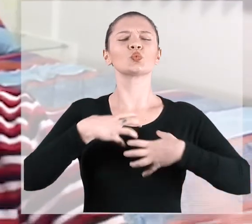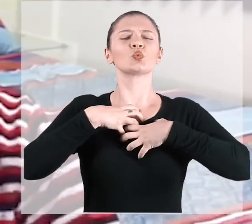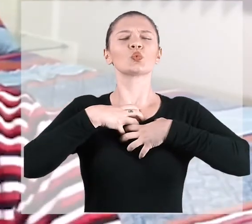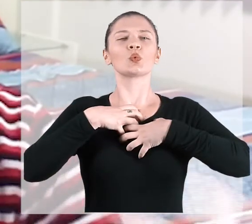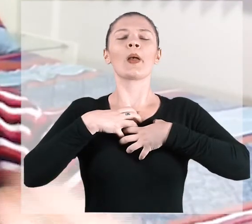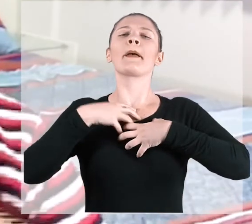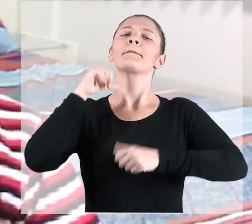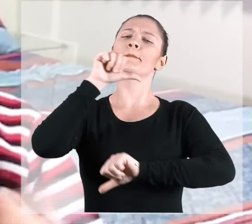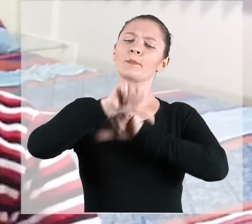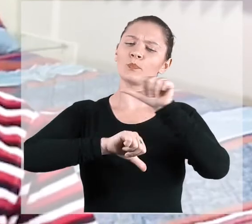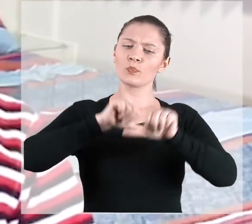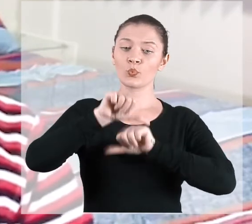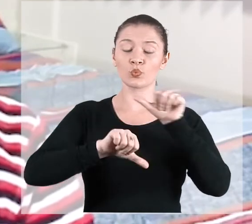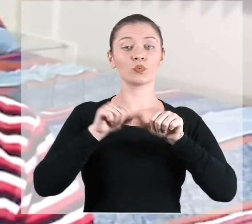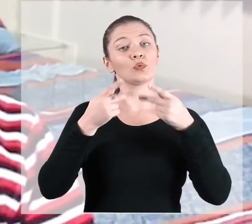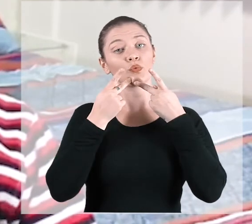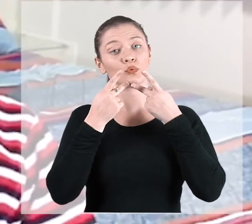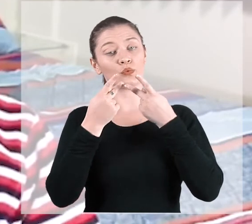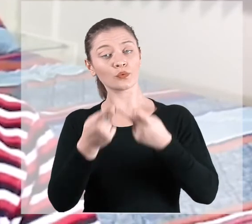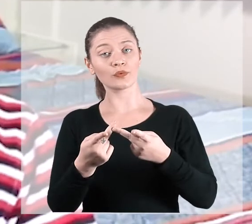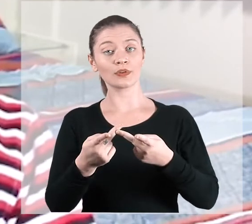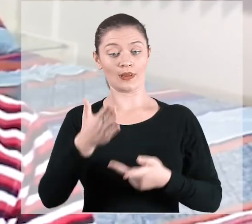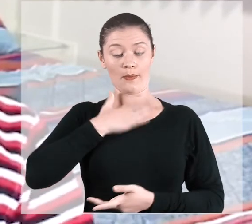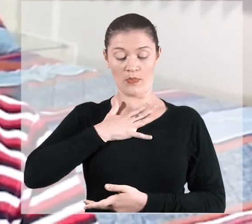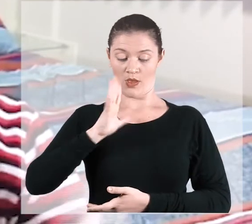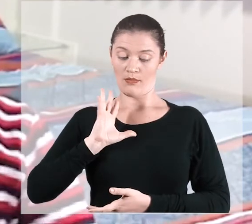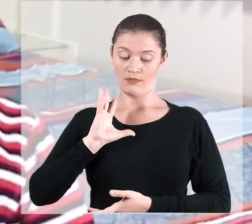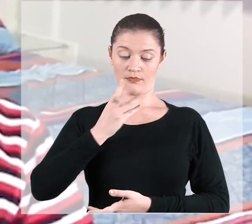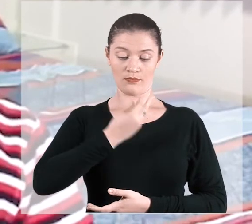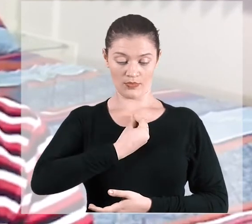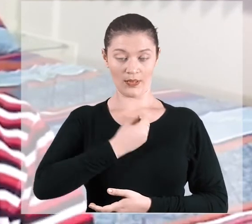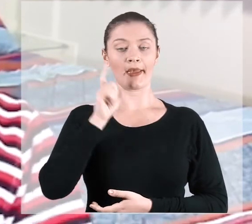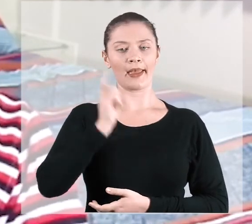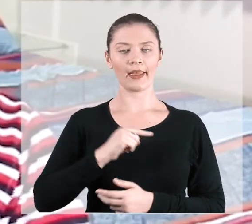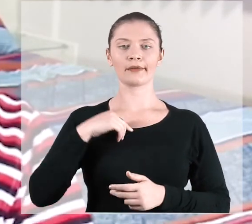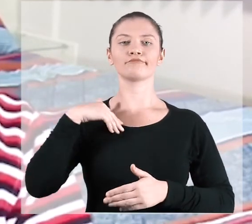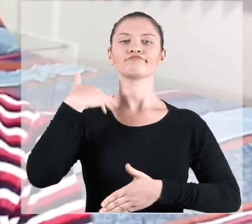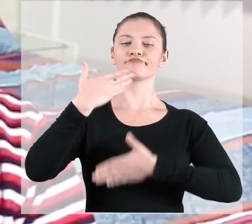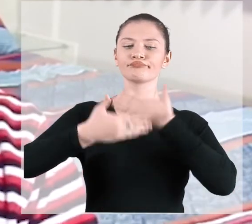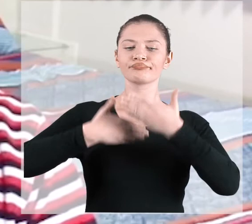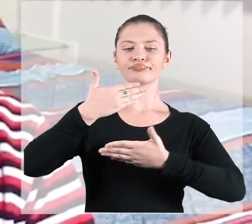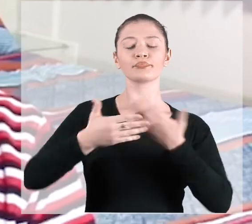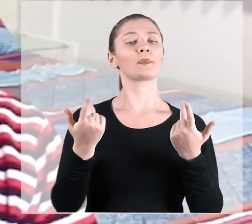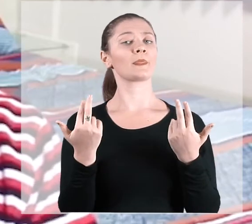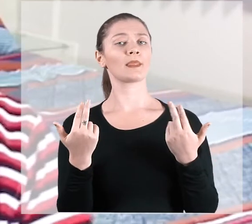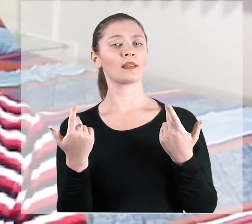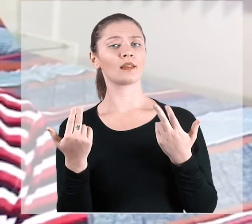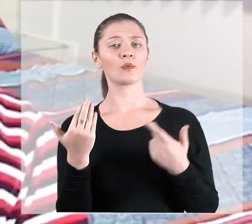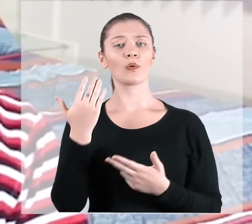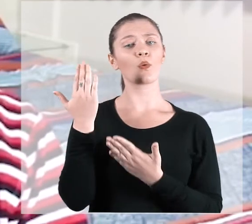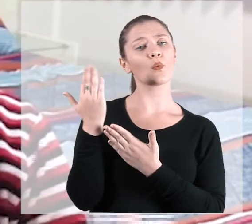ser transitório. E eu tô aqui dizendo para vocês que a minha transexualidade foi transitória, como tantos adolescentes passam